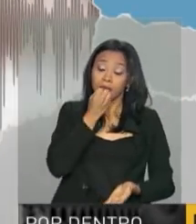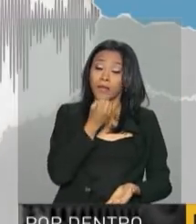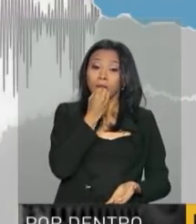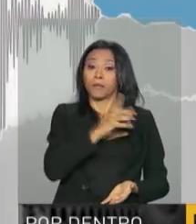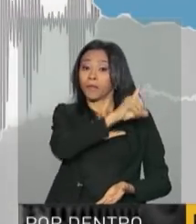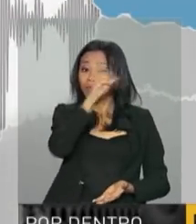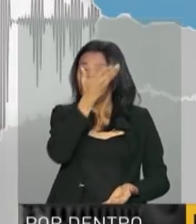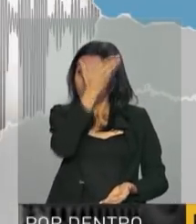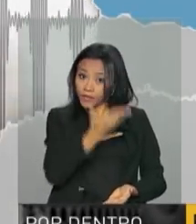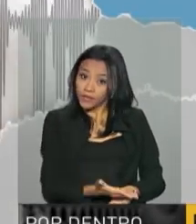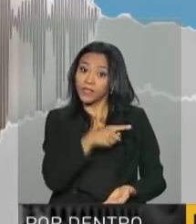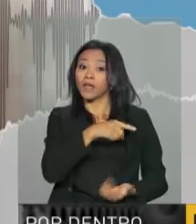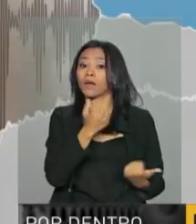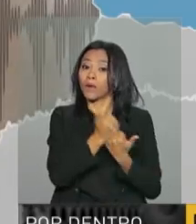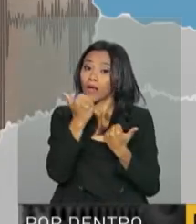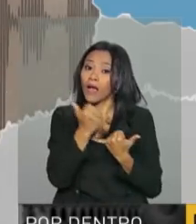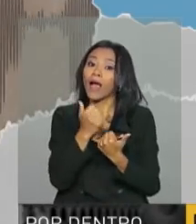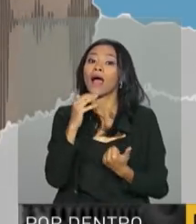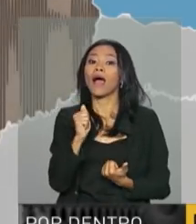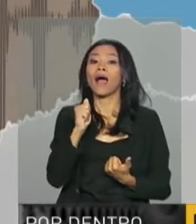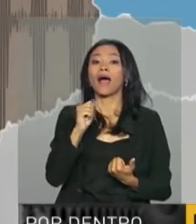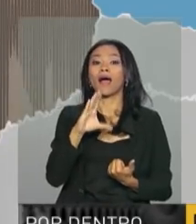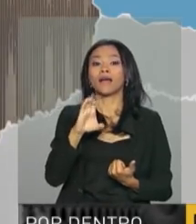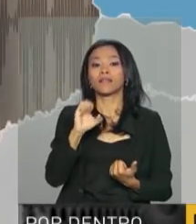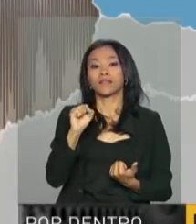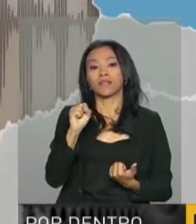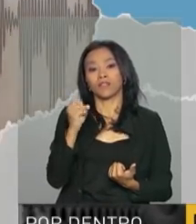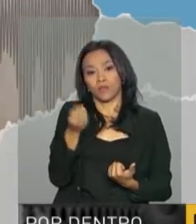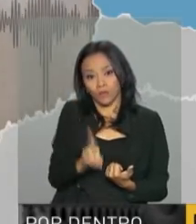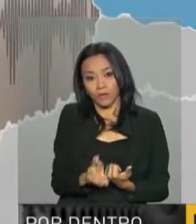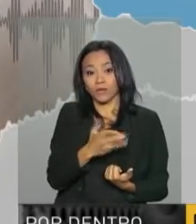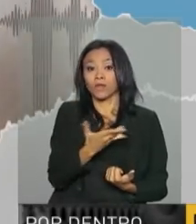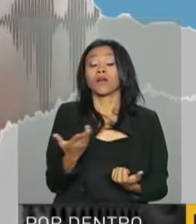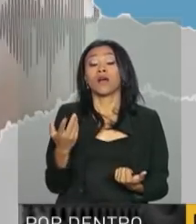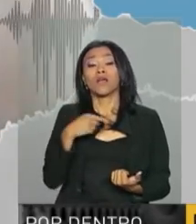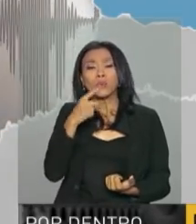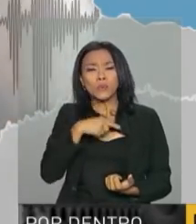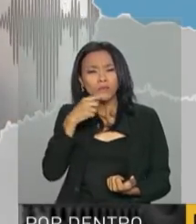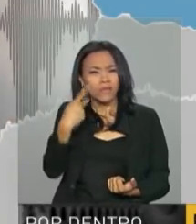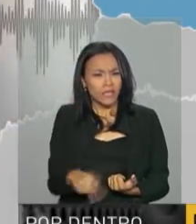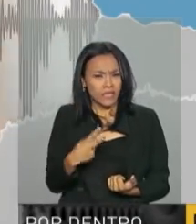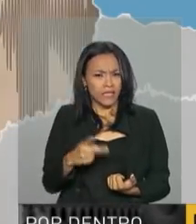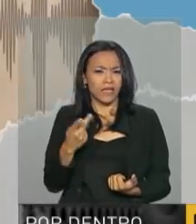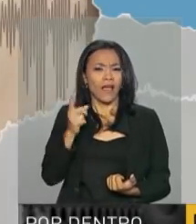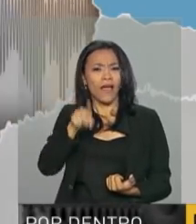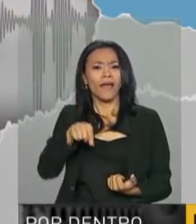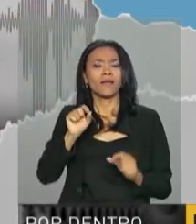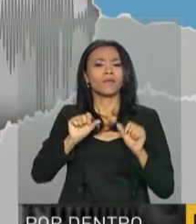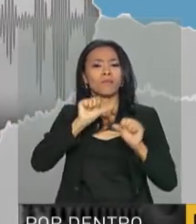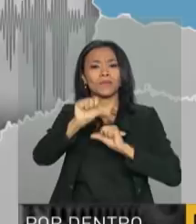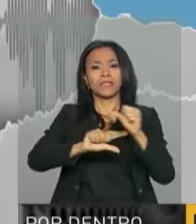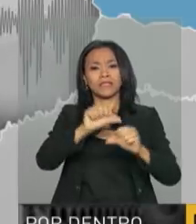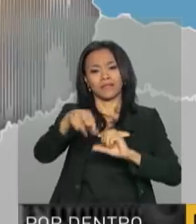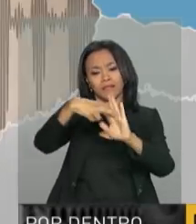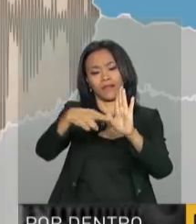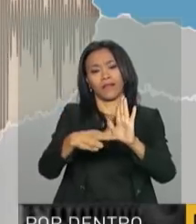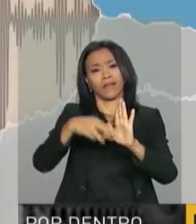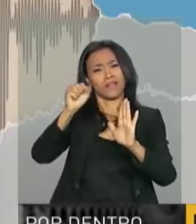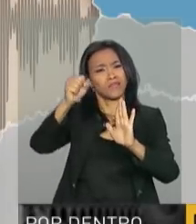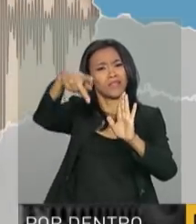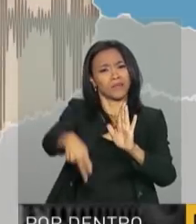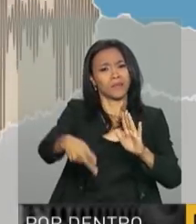ao assessor da Casa Civil, Bruno Bianco. E a nossa dúvida aqui em Curitiba é sobre a reforma da Previdência. É